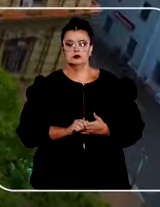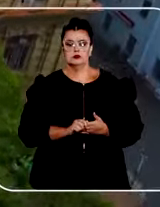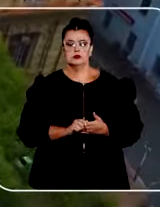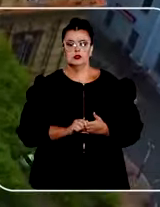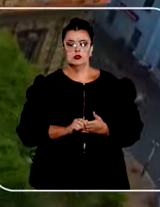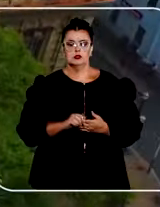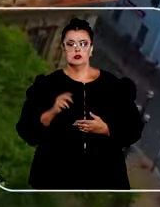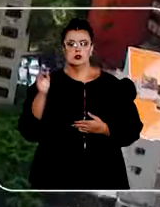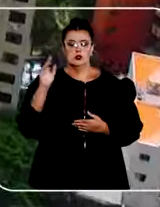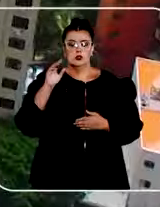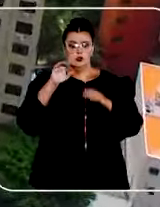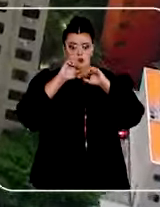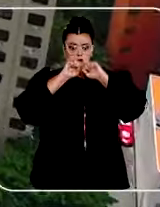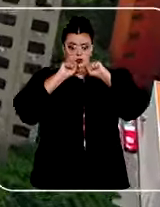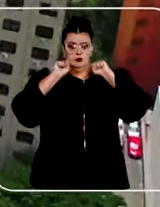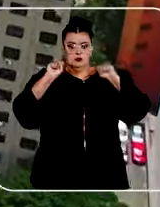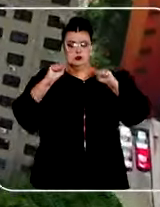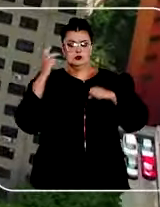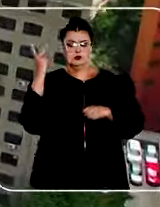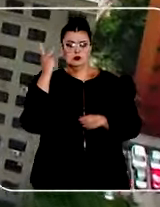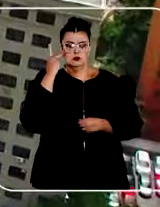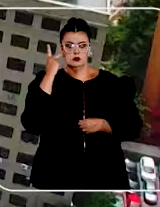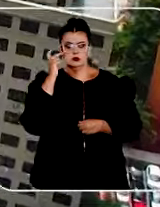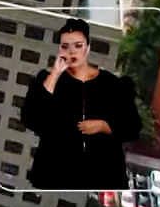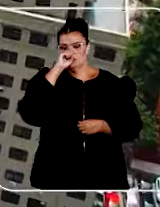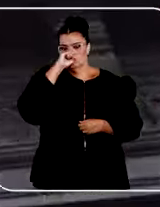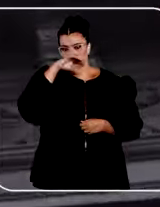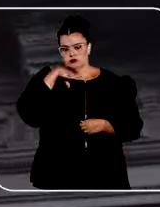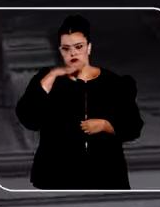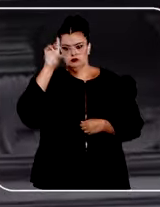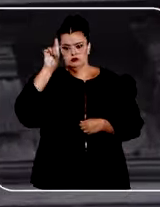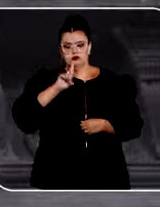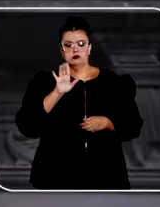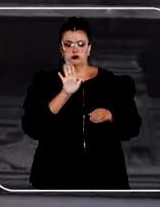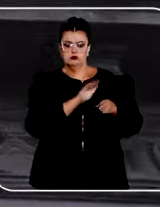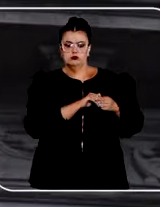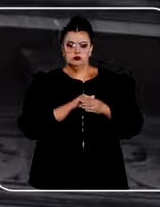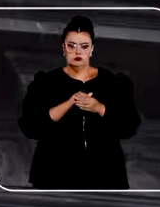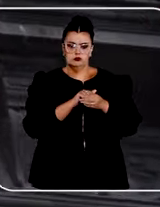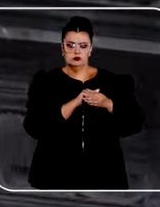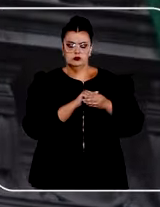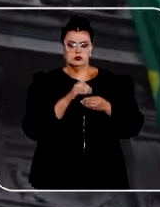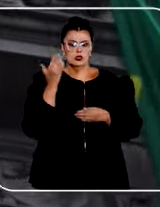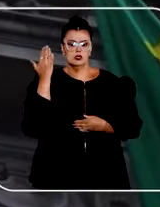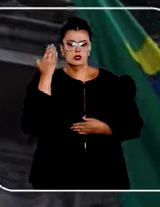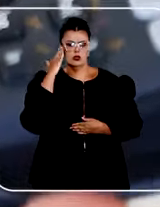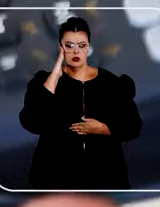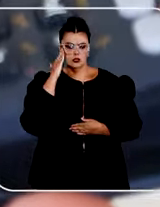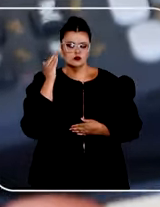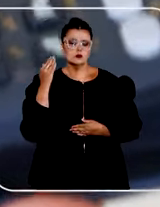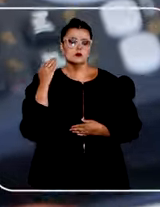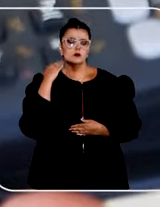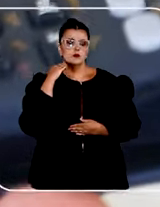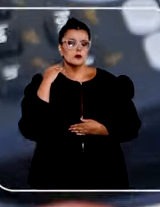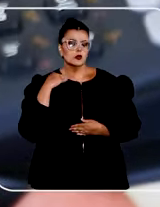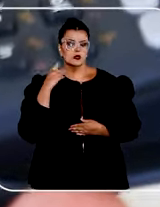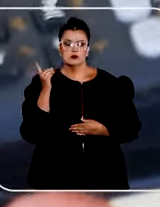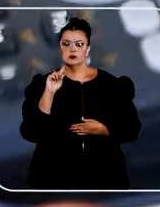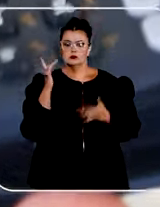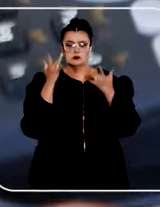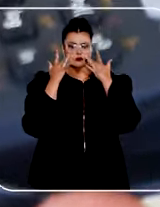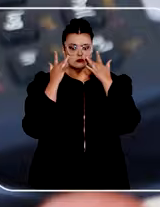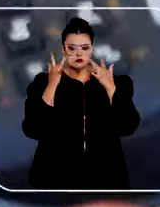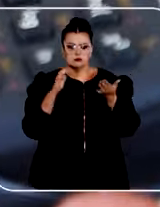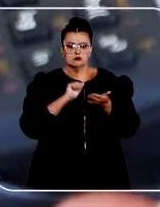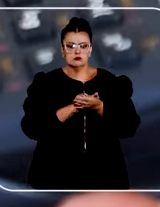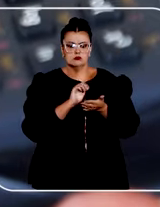Tribunal de Justiça de São Paulo Manteve o reconhecimento de abuso no Exercício do direito de voto o entendimento foi de que o banco não conseguiu